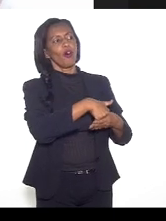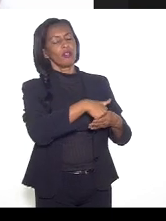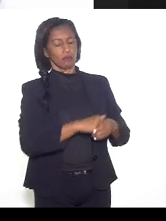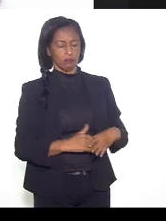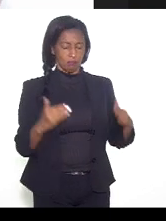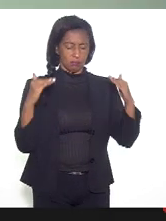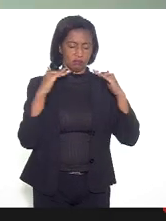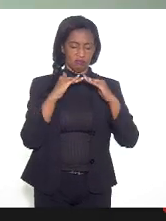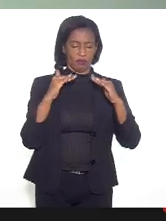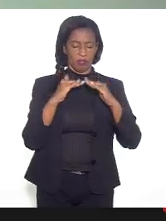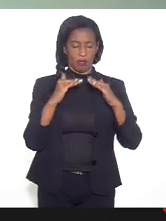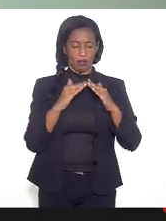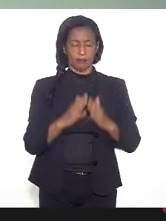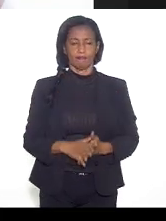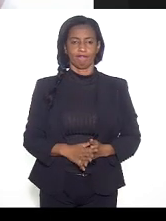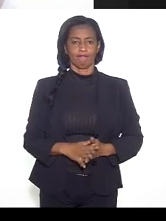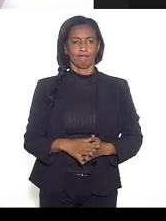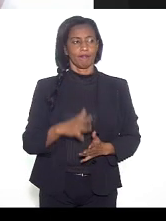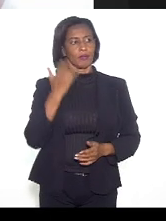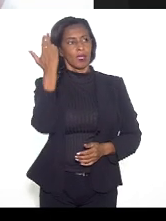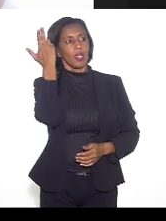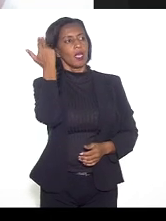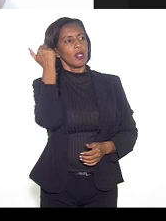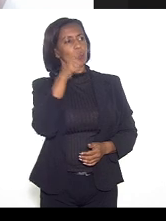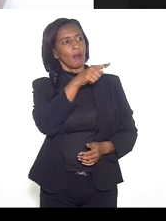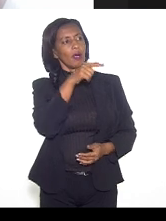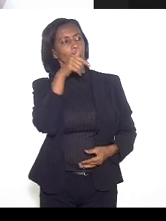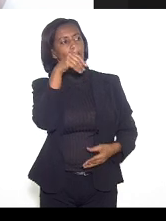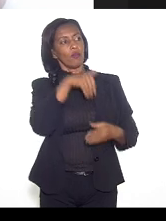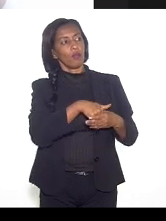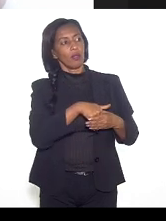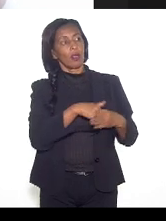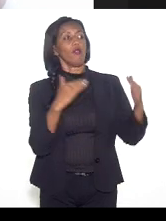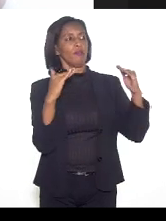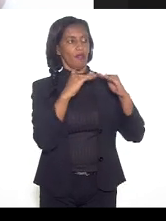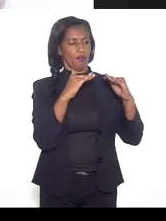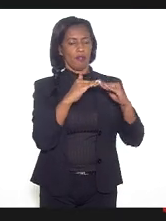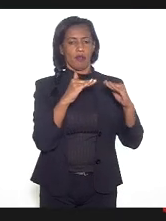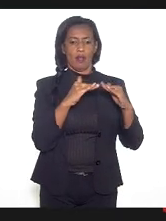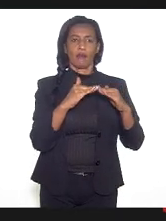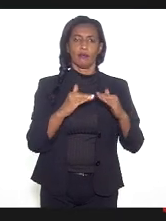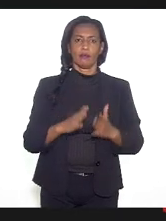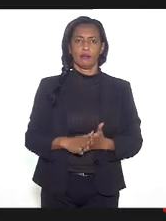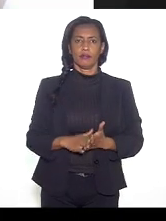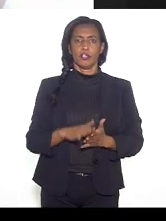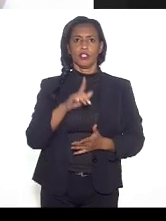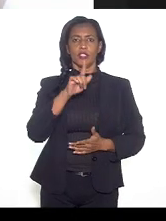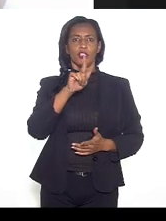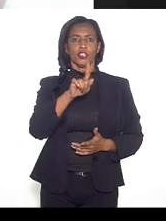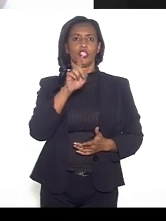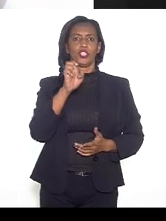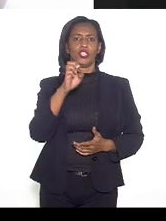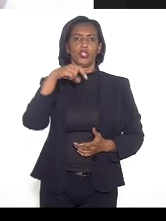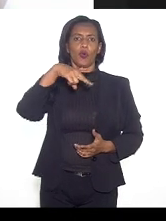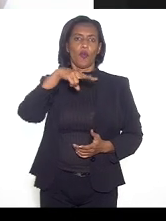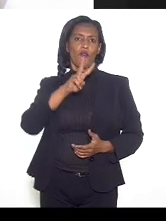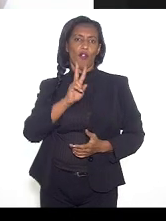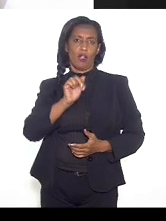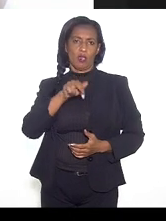Voto favorável. Deputado Eliomar? Voto favorável, presidente. Deputado Giovanni Ratinho?